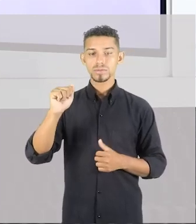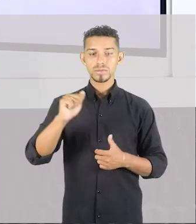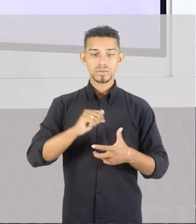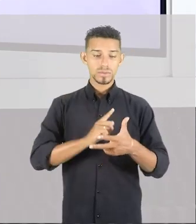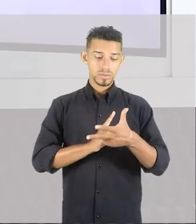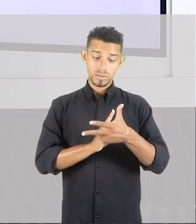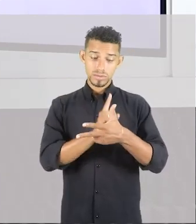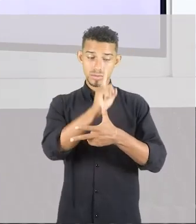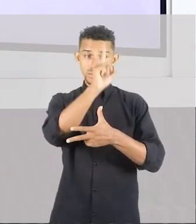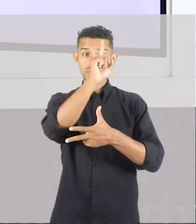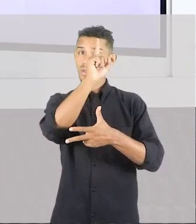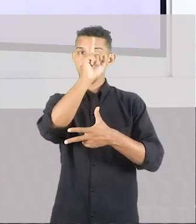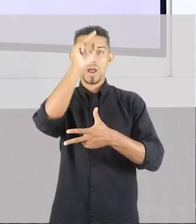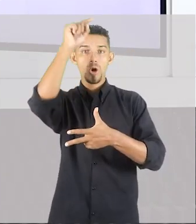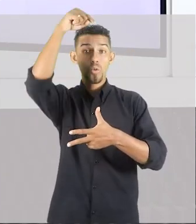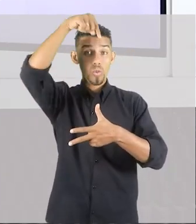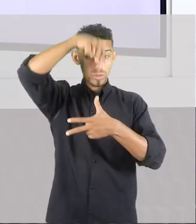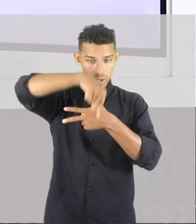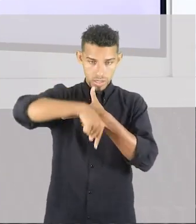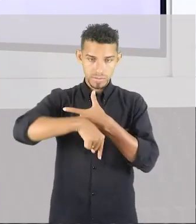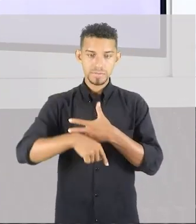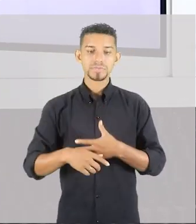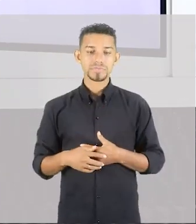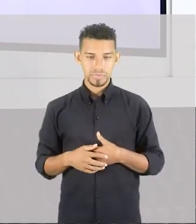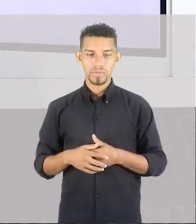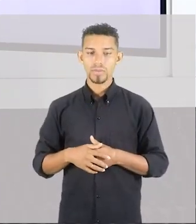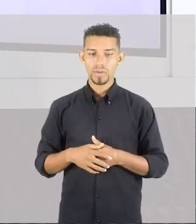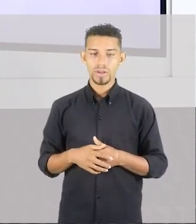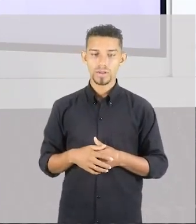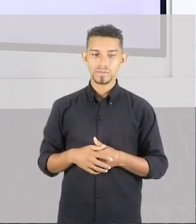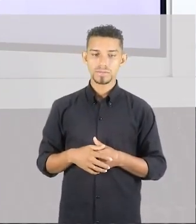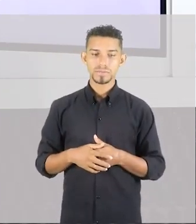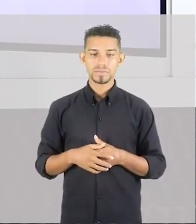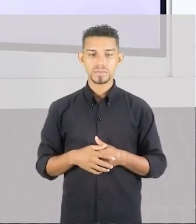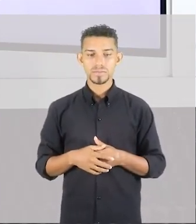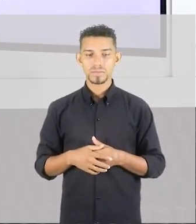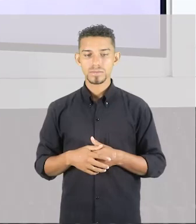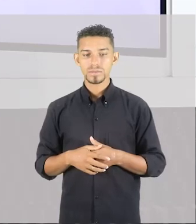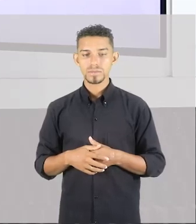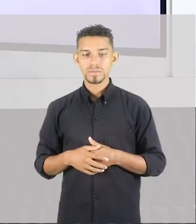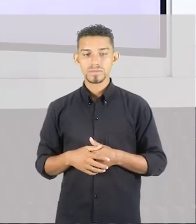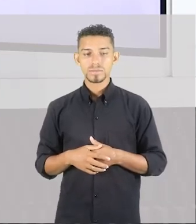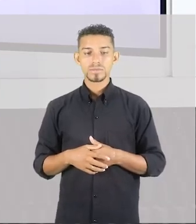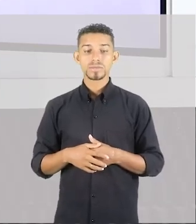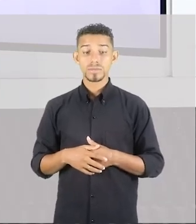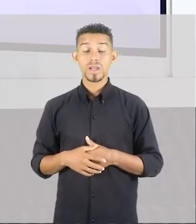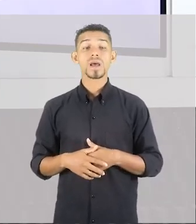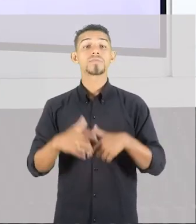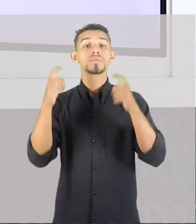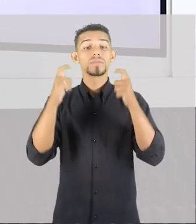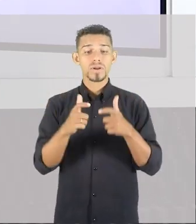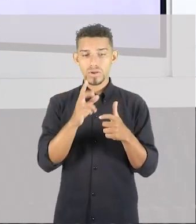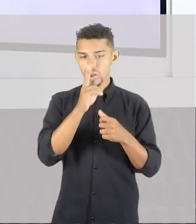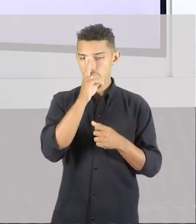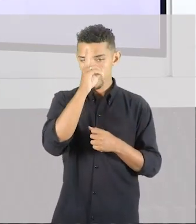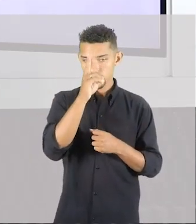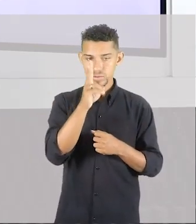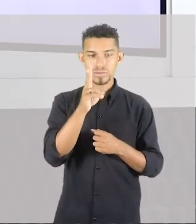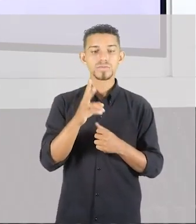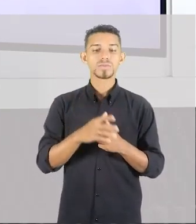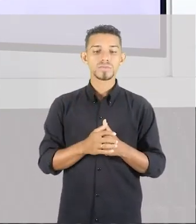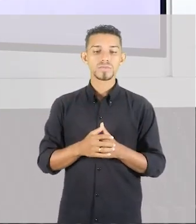que der vai ser o contrário. E aí eu vou aplicar aqui para ver para onde a força está apontando.